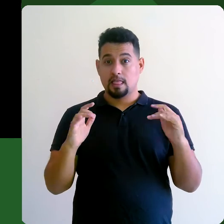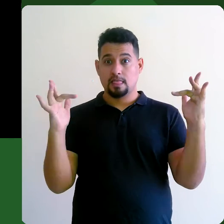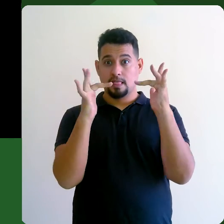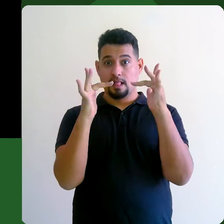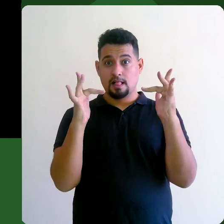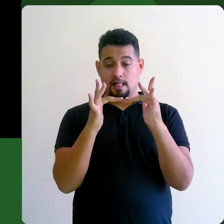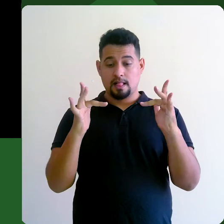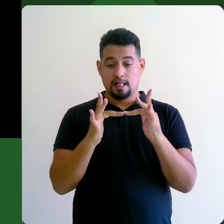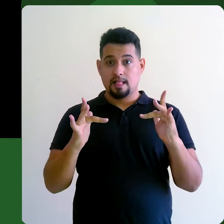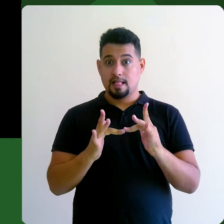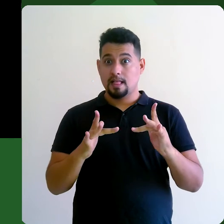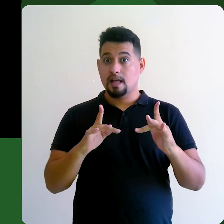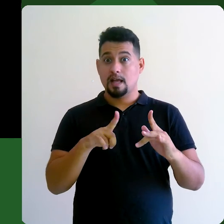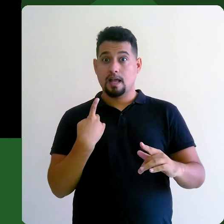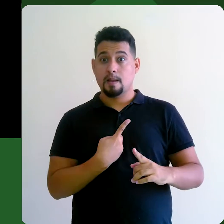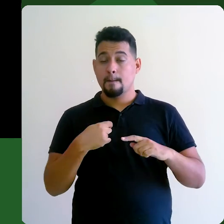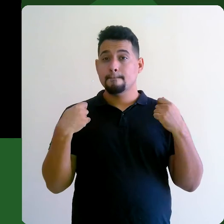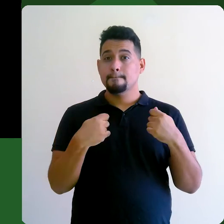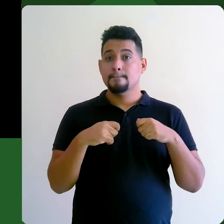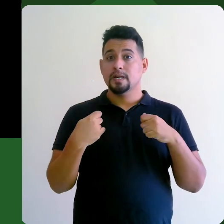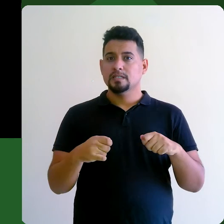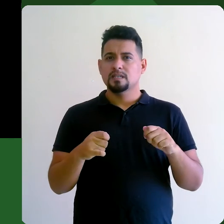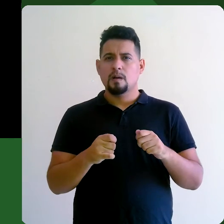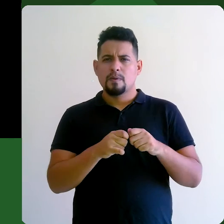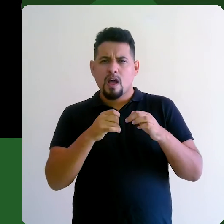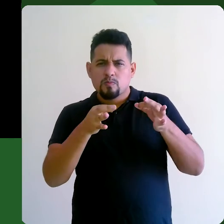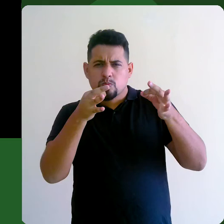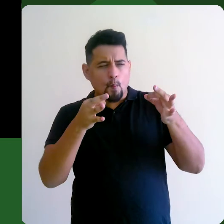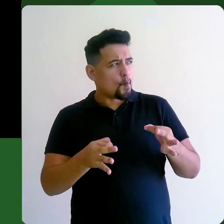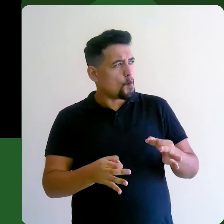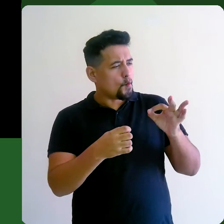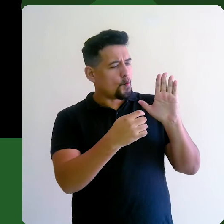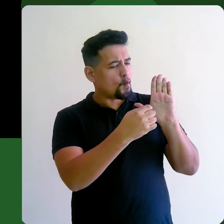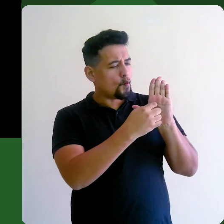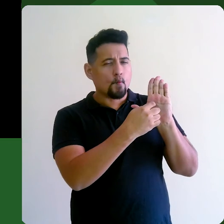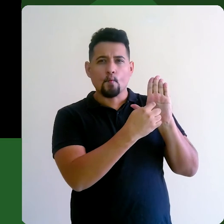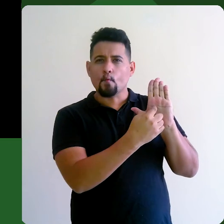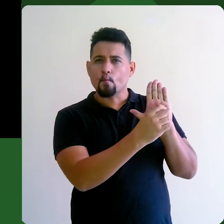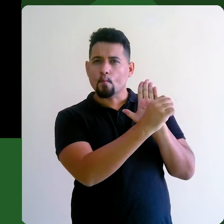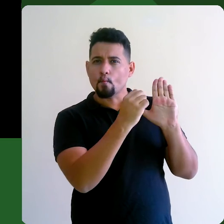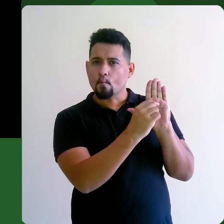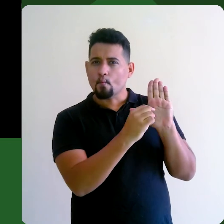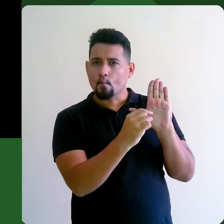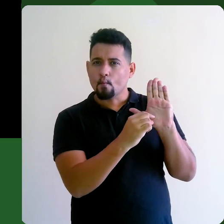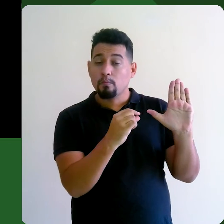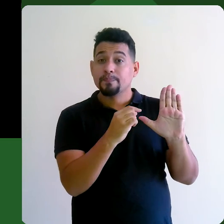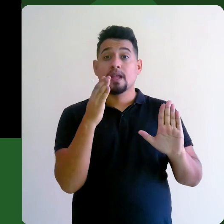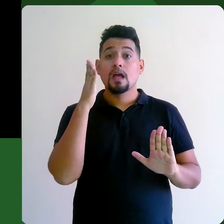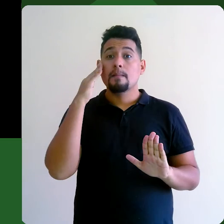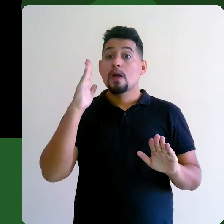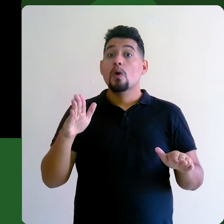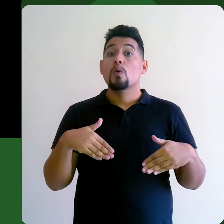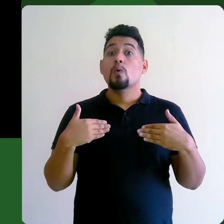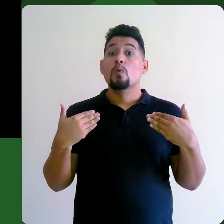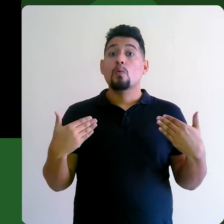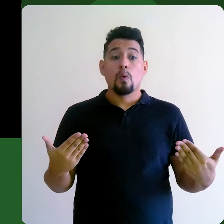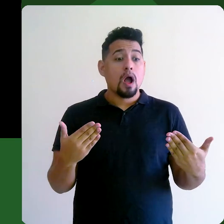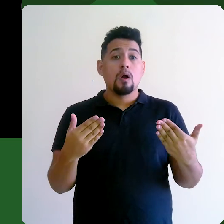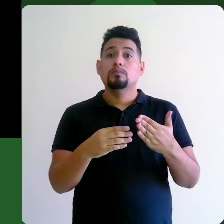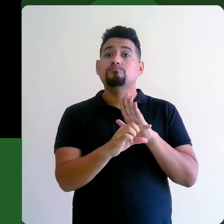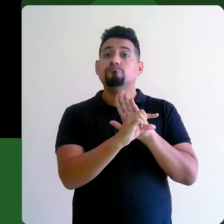que estar unindo essas 9 partes. Nós precisamos agora, para centralizar perfeitamente esse